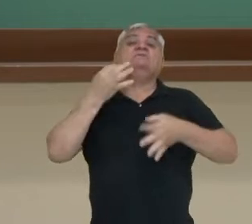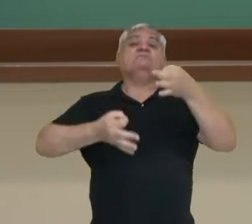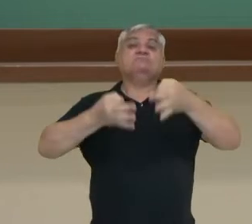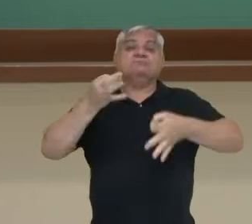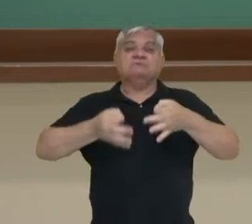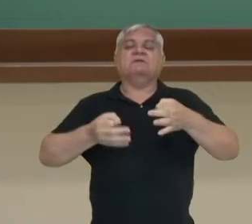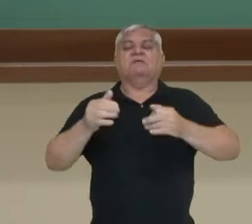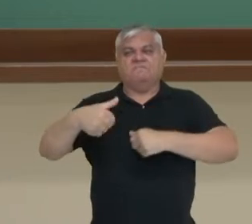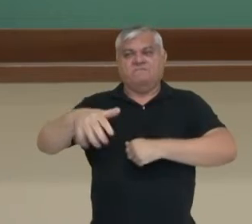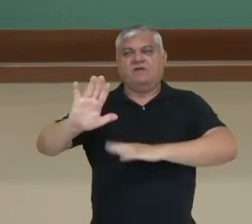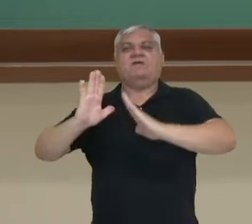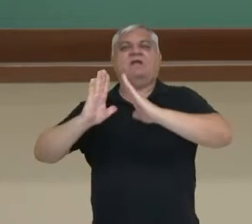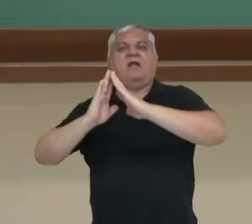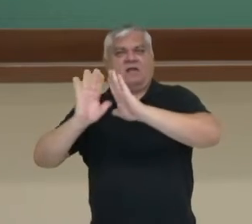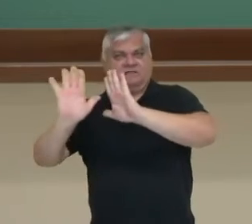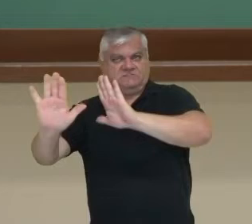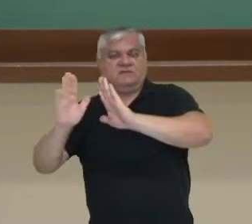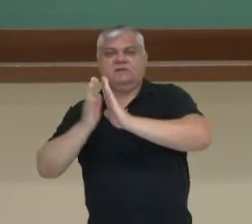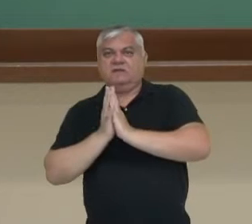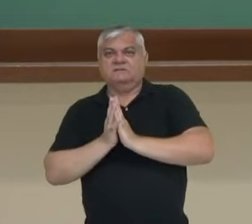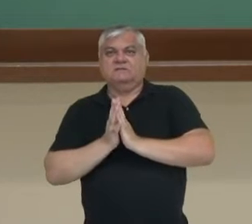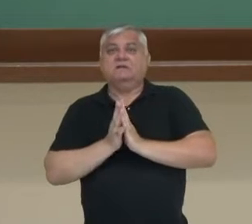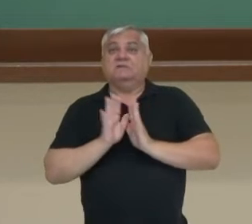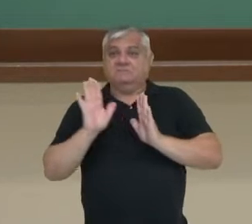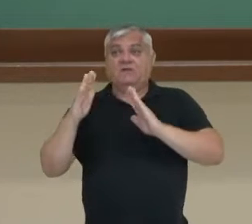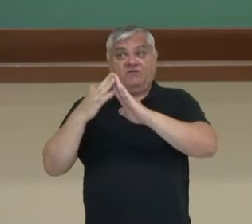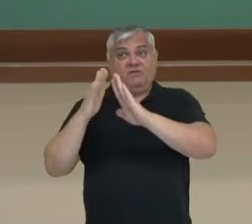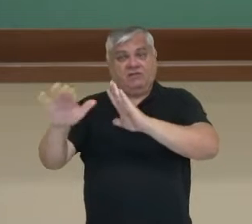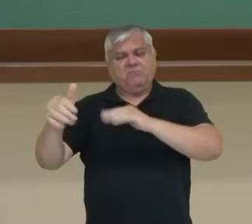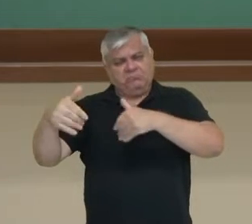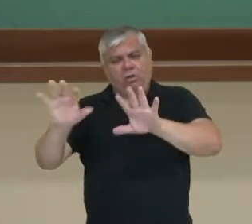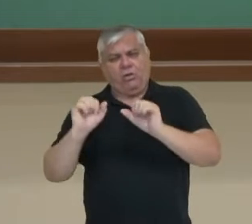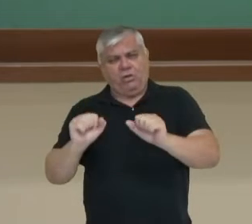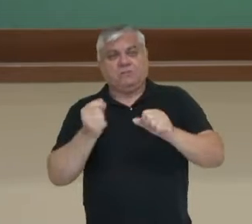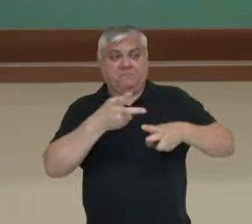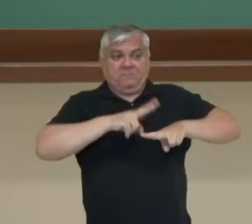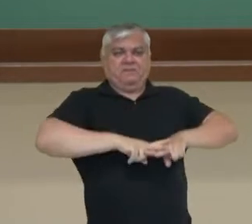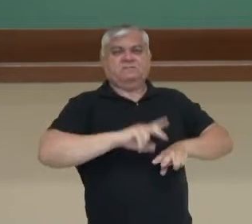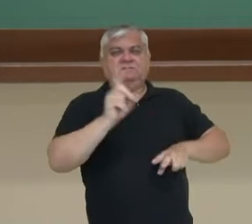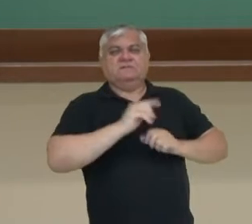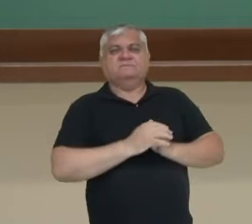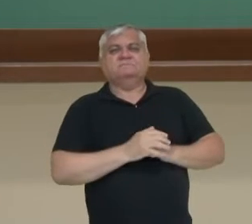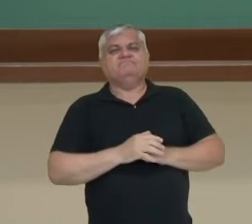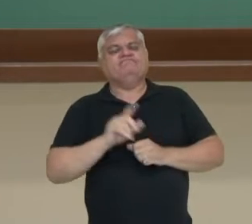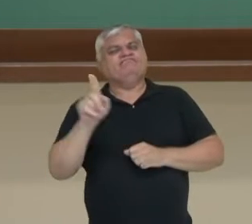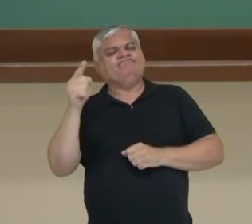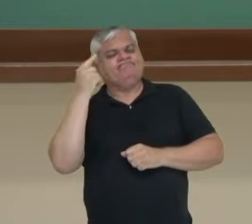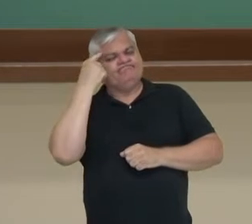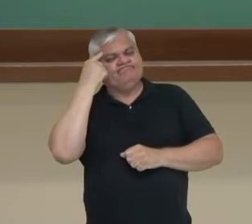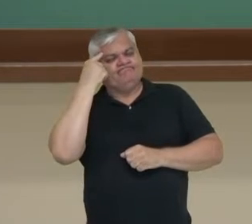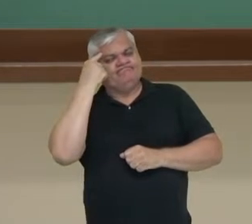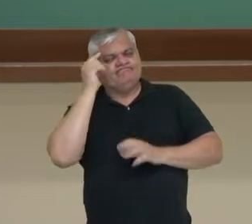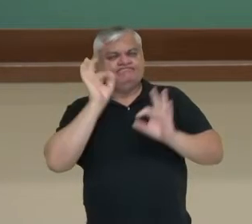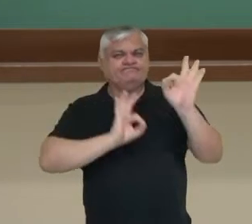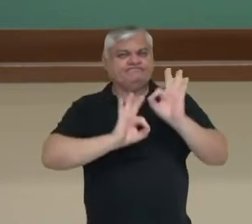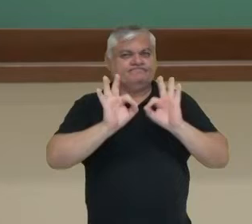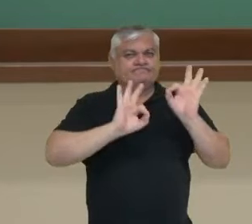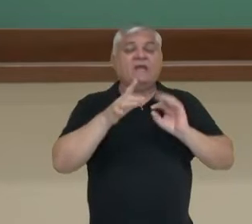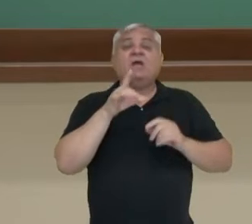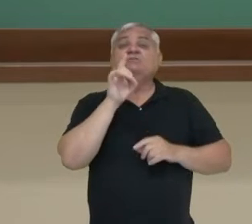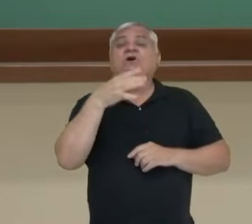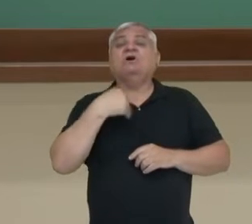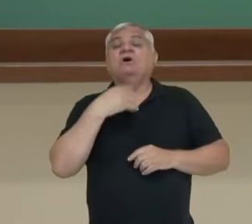mão do seu corpo, você não ficar devidamente restrito ou preso. Tá? Esse aí, no caso, era apenas para os acusados de crime